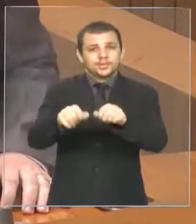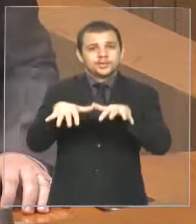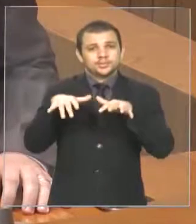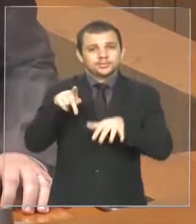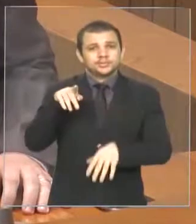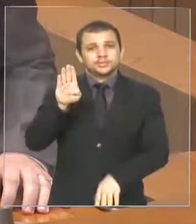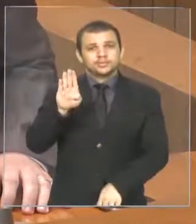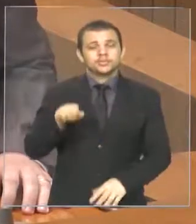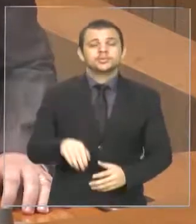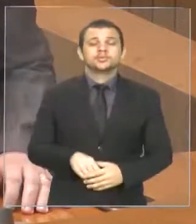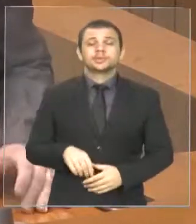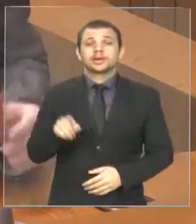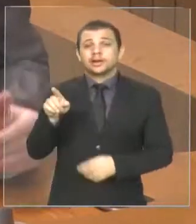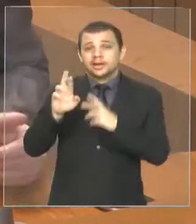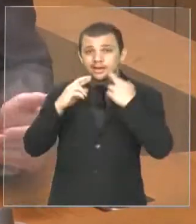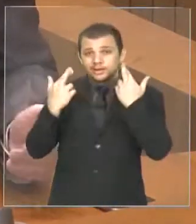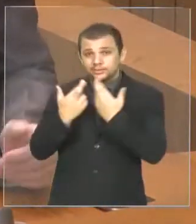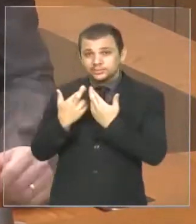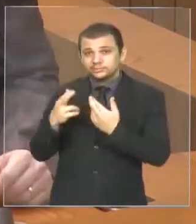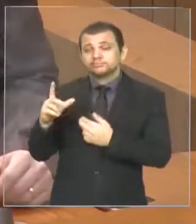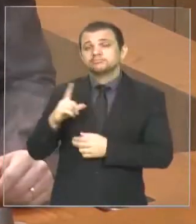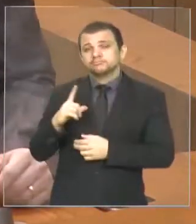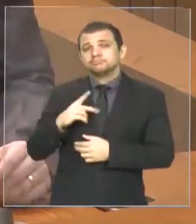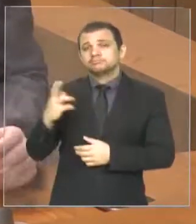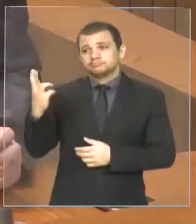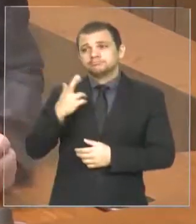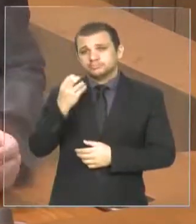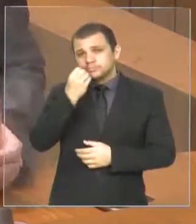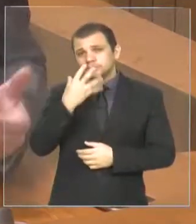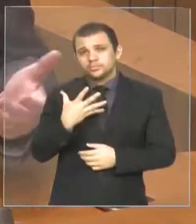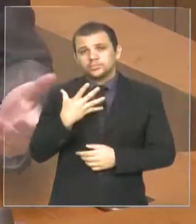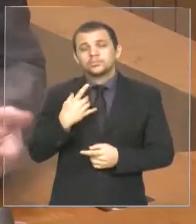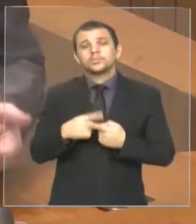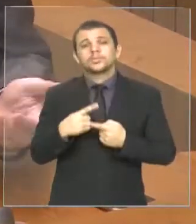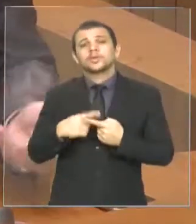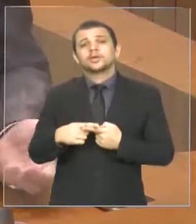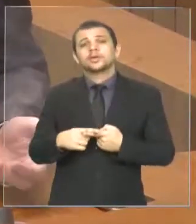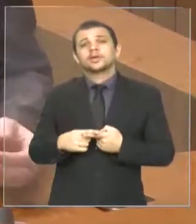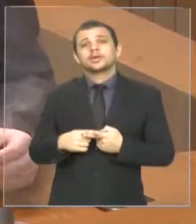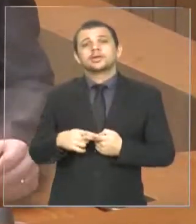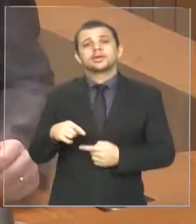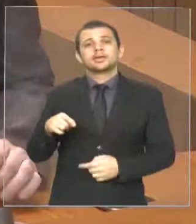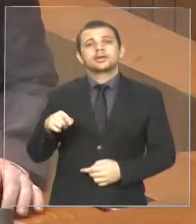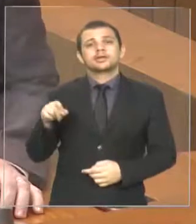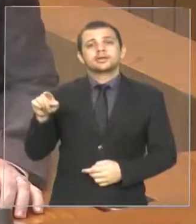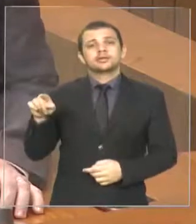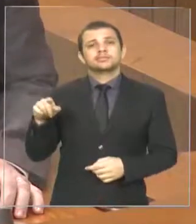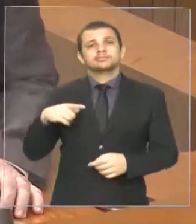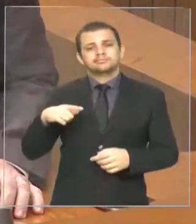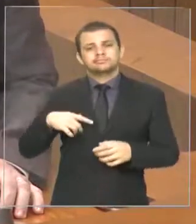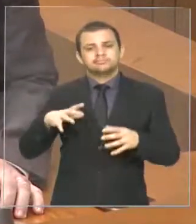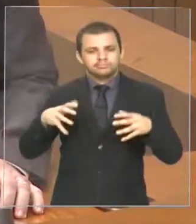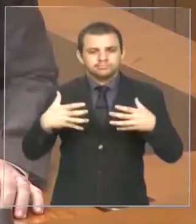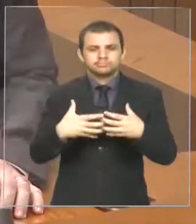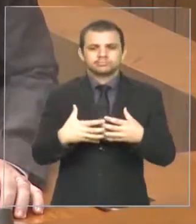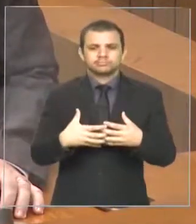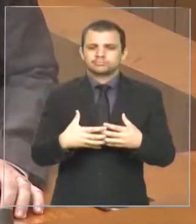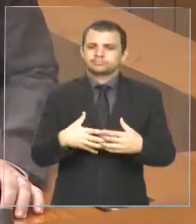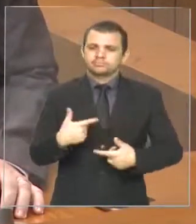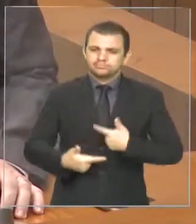uma audiência que teve resultados concretos, uma ampla e apartidária mobilização.